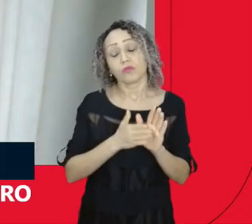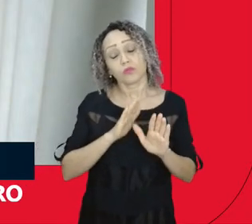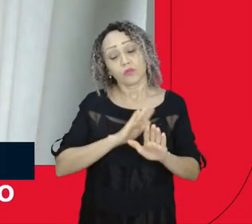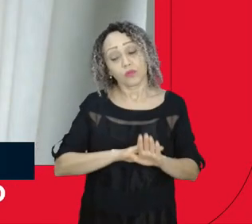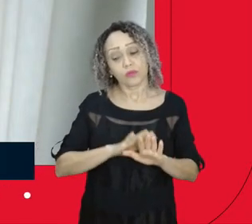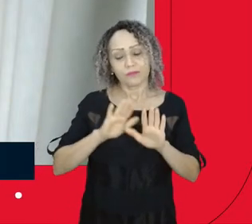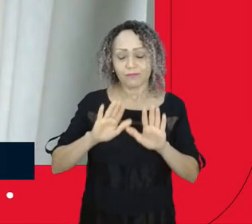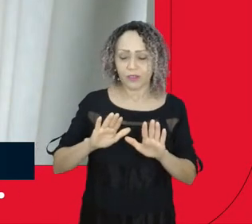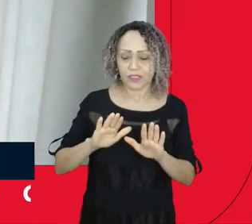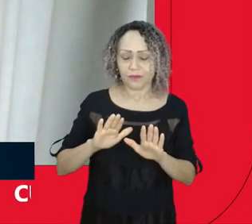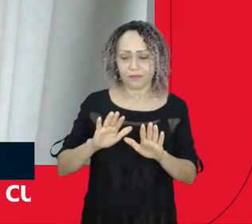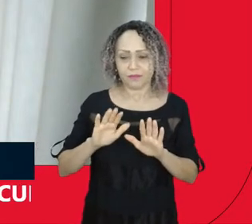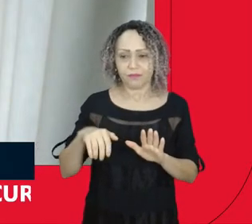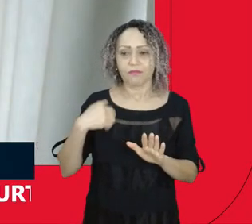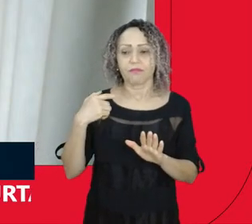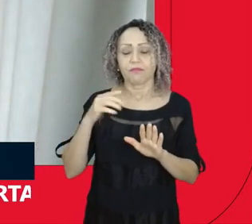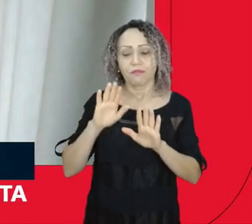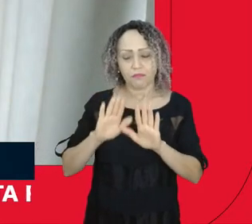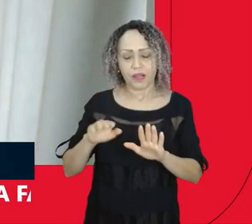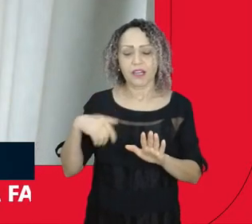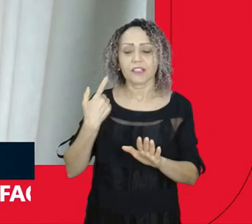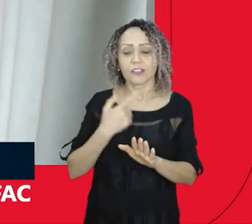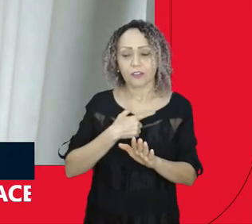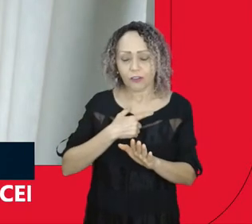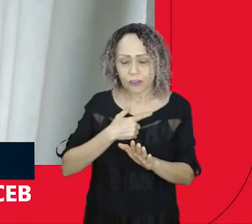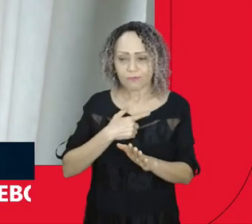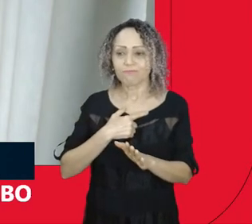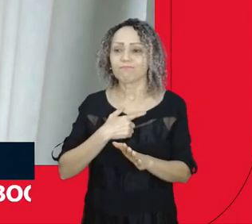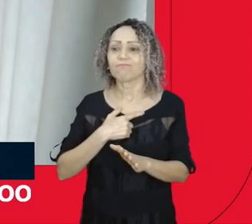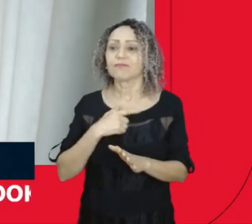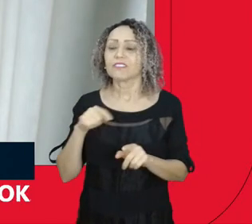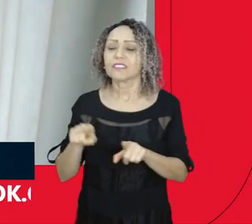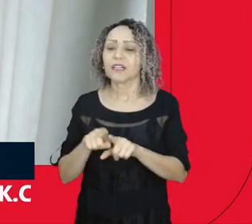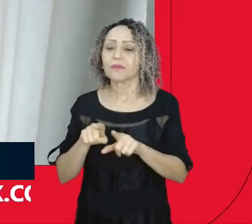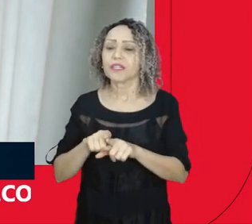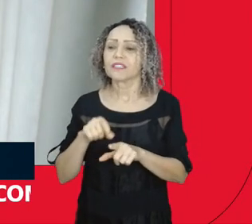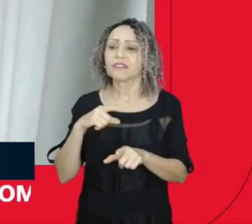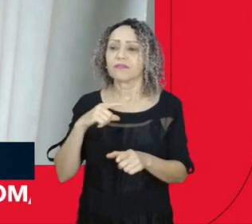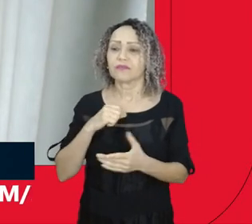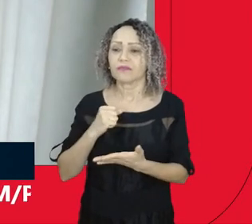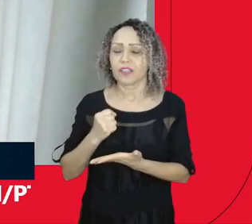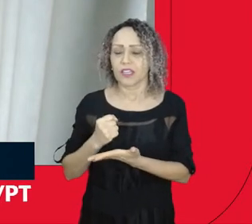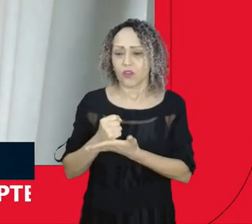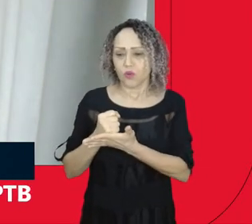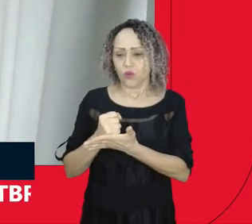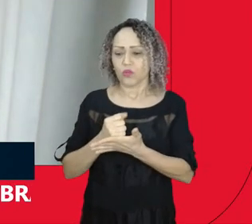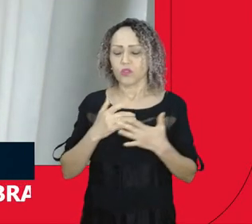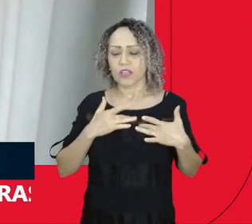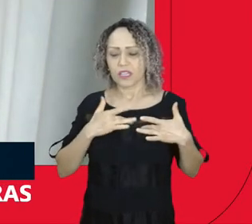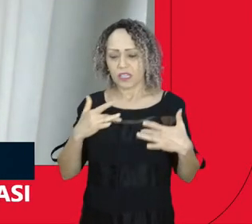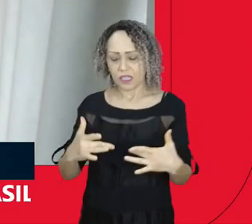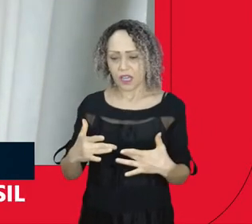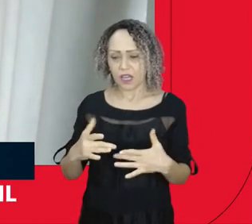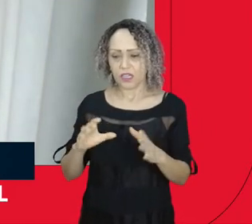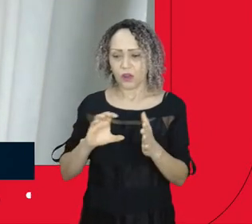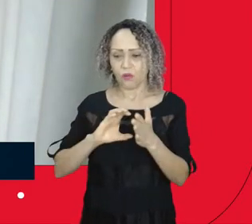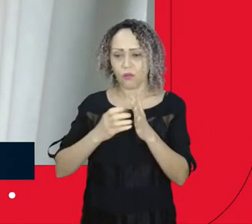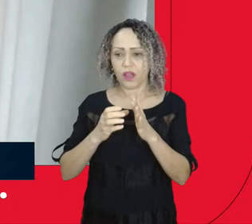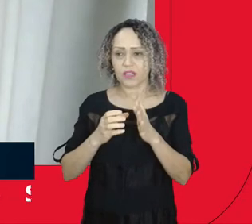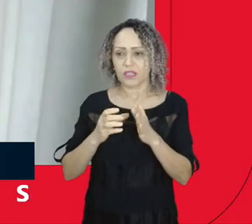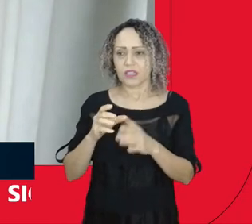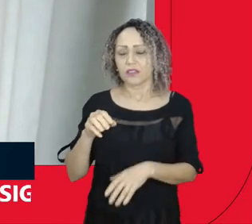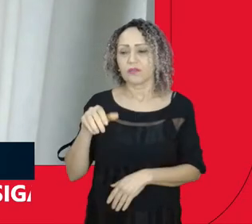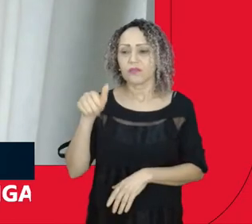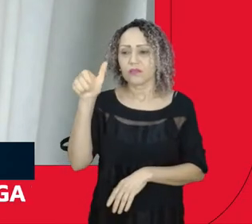nele o Solidariedade, que é o partido de Marília Reis, a candidata que